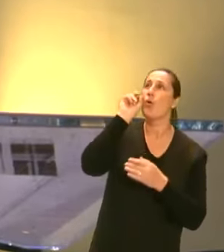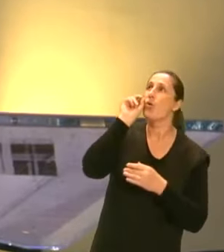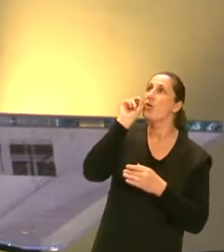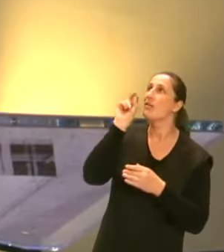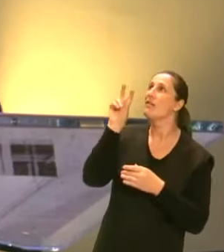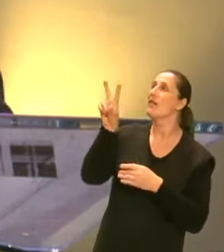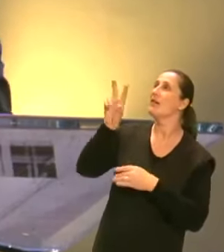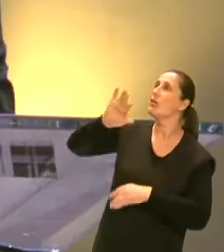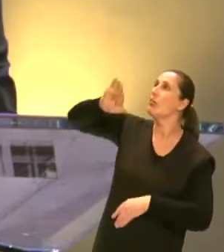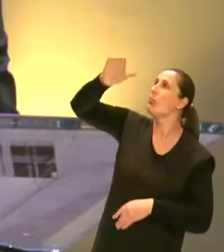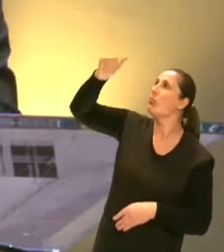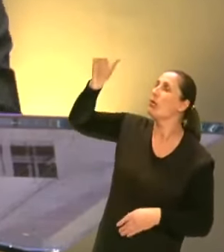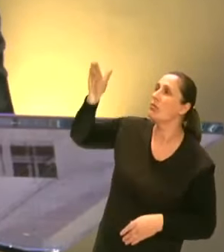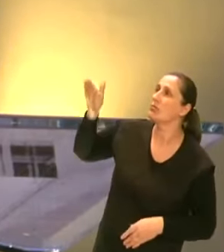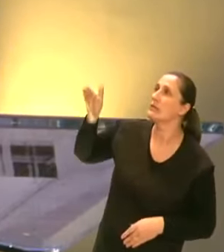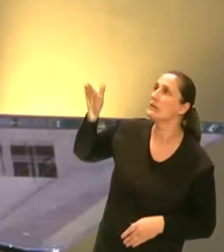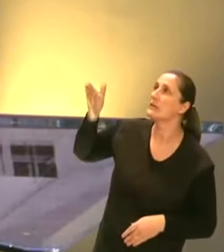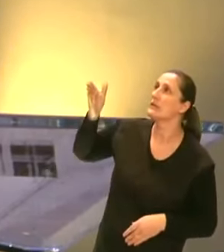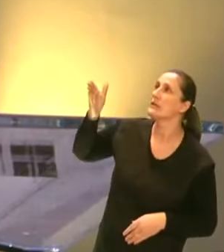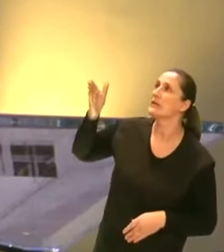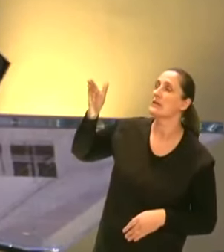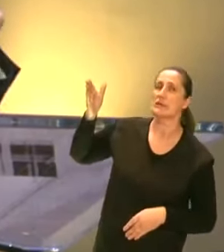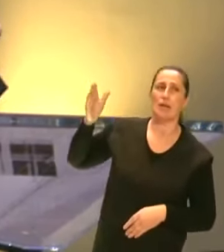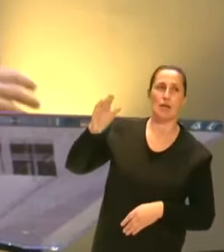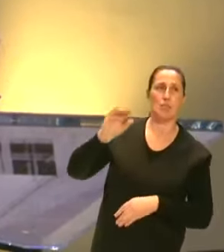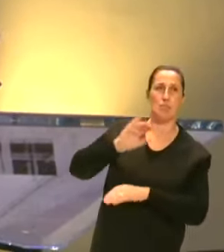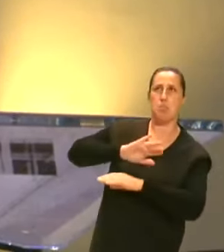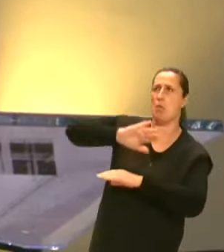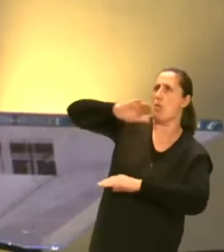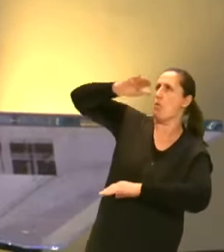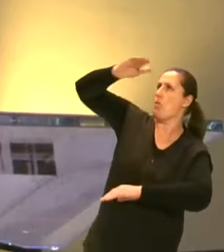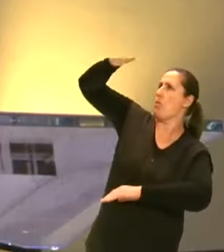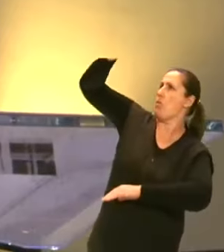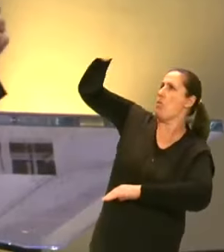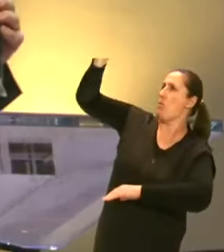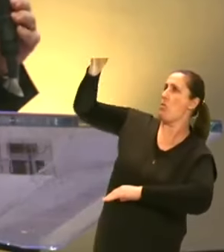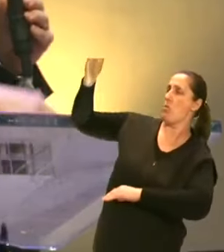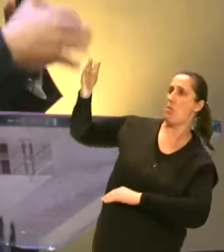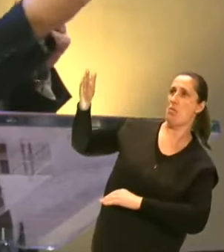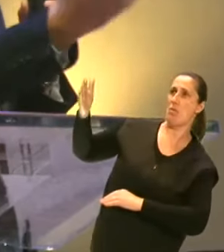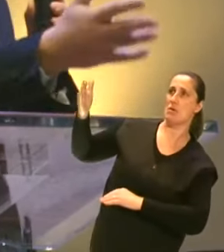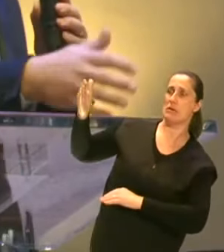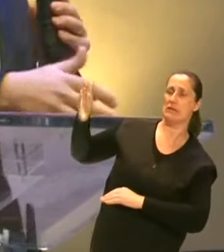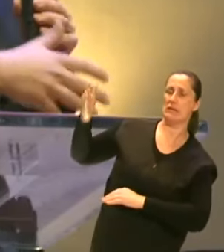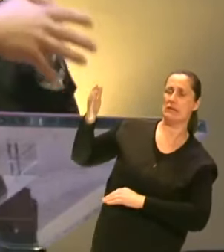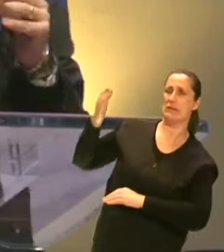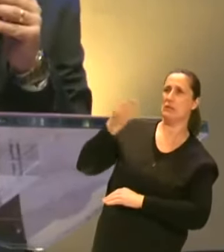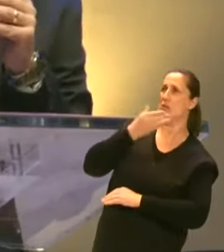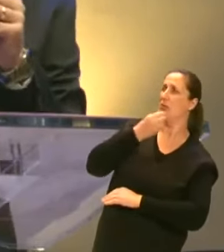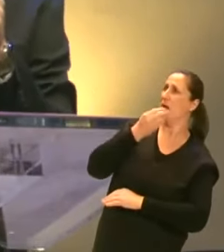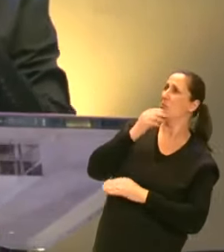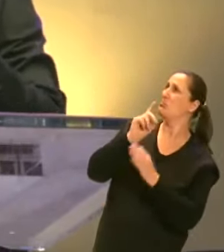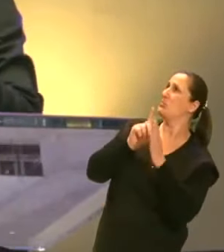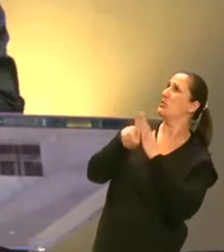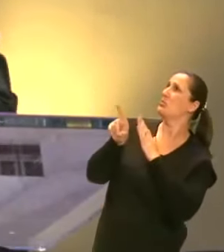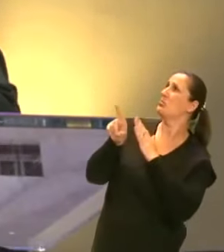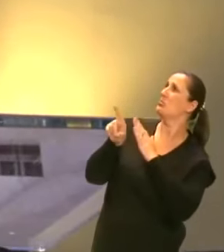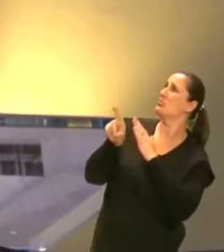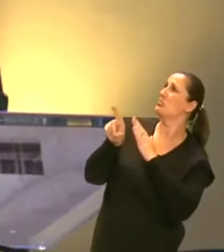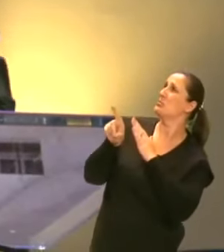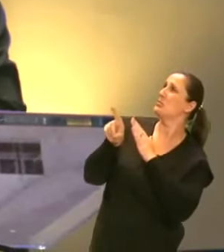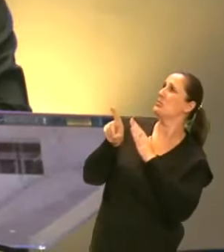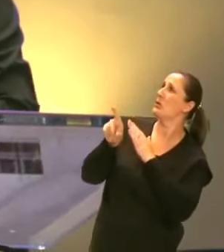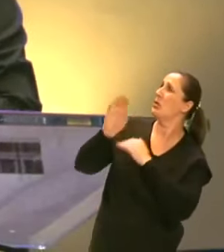talvez os montes ali se tornando grandes, cercando aquele homem. E ele se pergunta: olha, eu olho para os